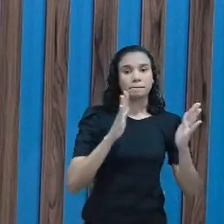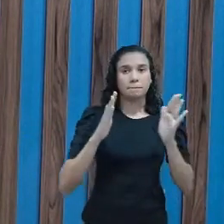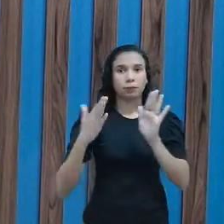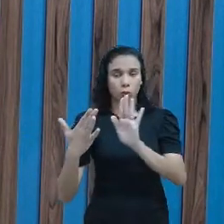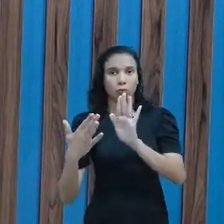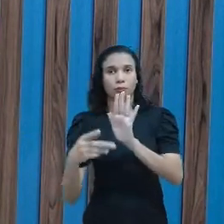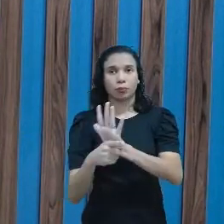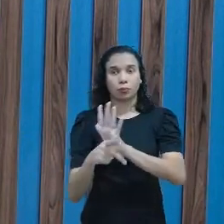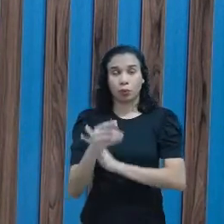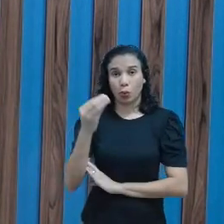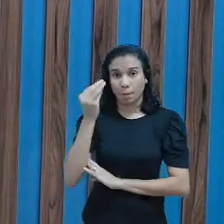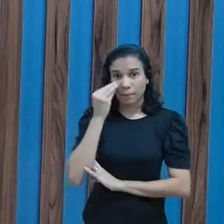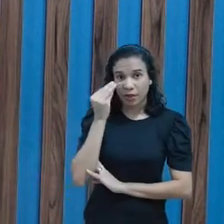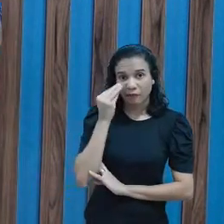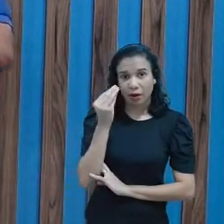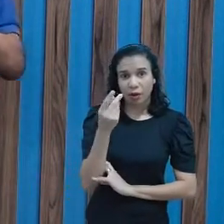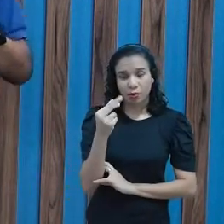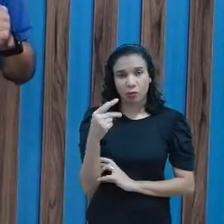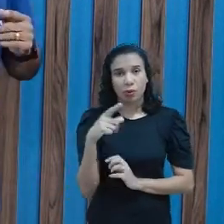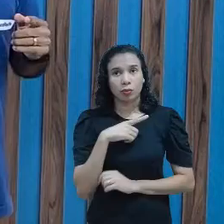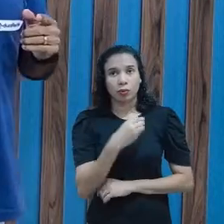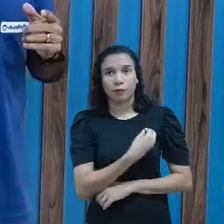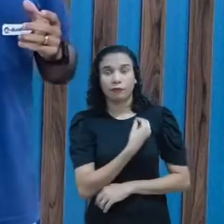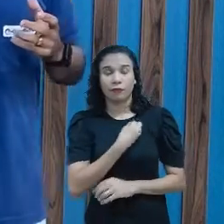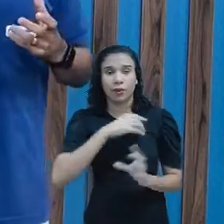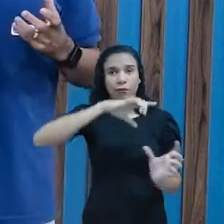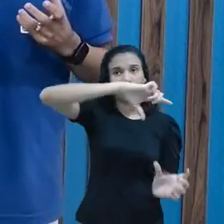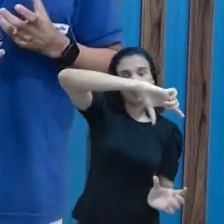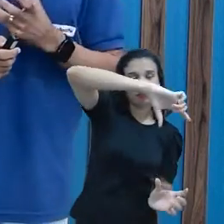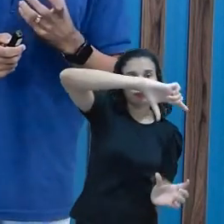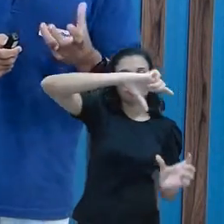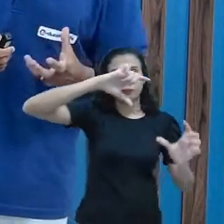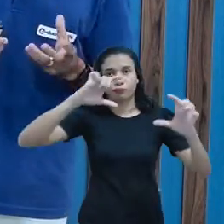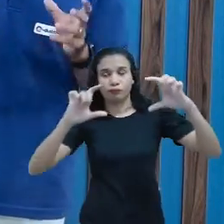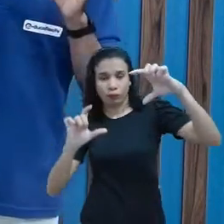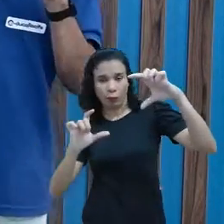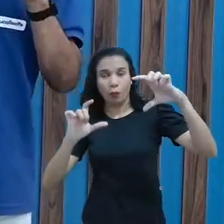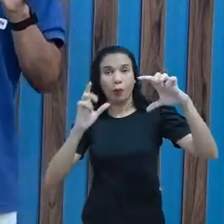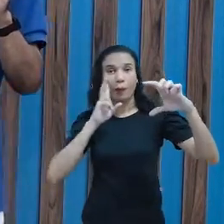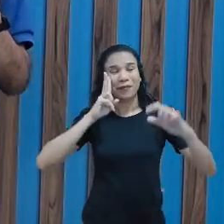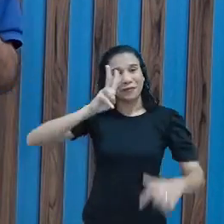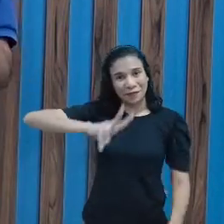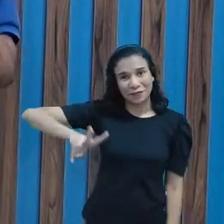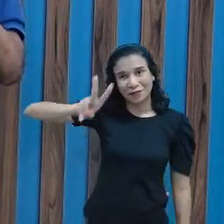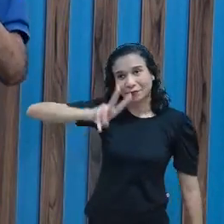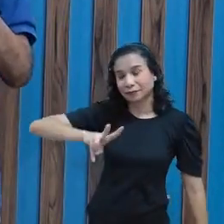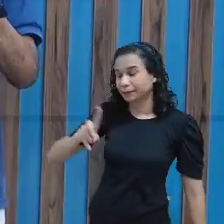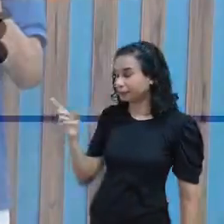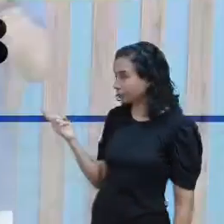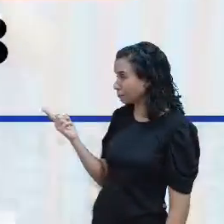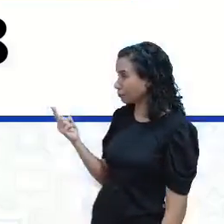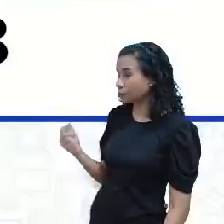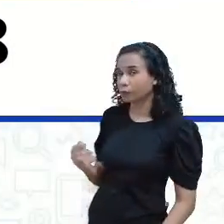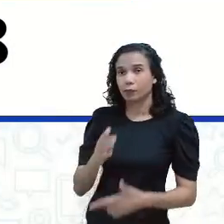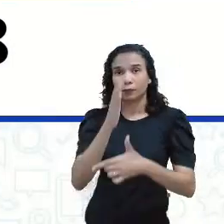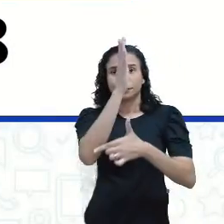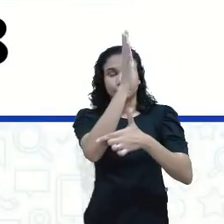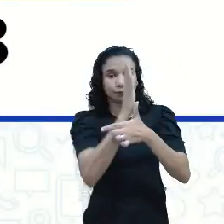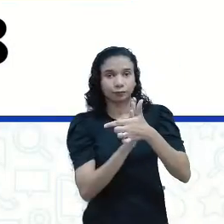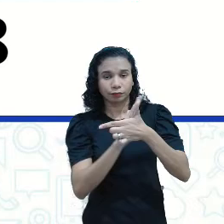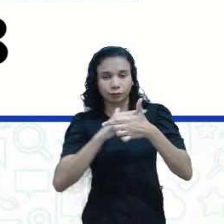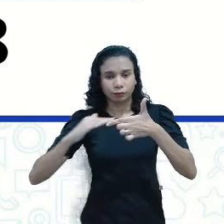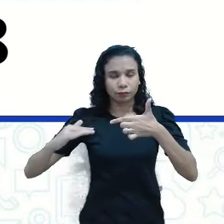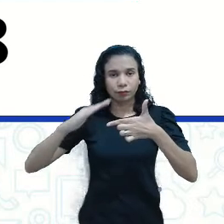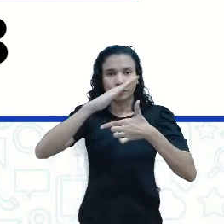triângulo retângulo, para vocês observar como se fosse esse daí, para vocês perceberem bem com a ilustração. Olha aí o triângulo retângulo. Coloquei aí, a medida desconhecida vai